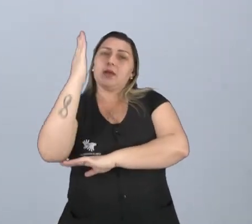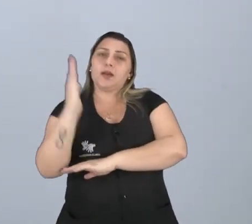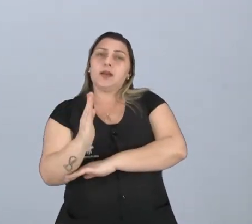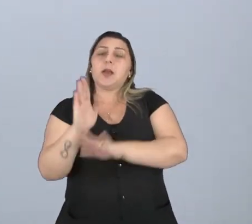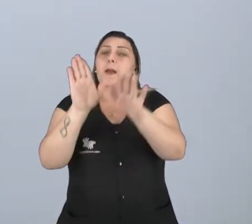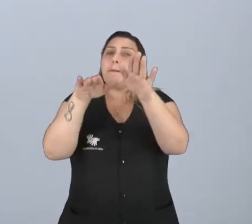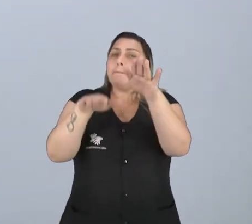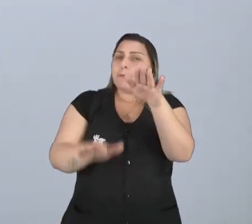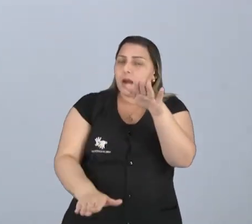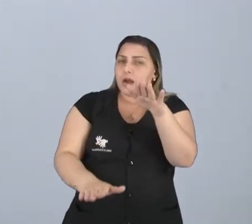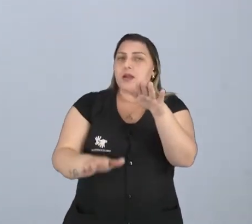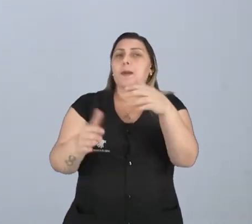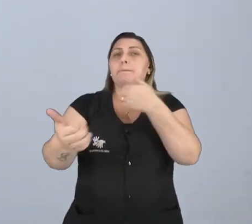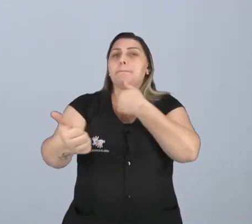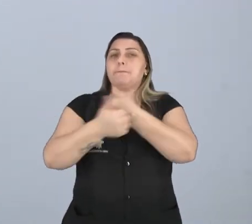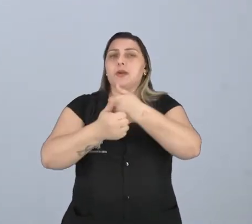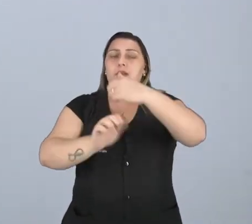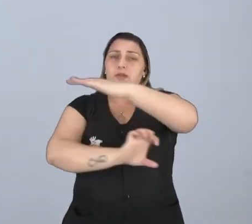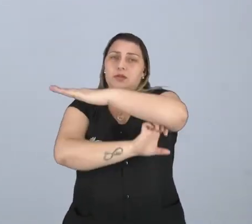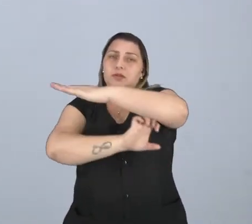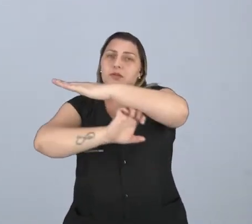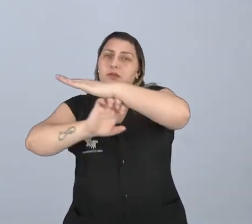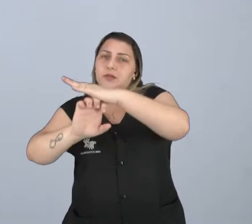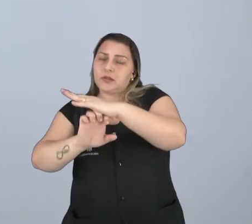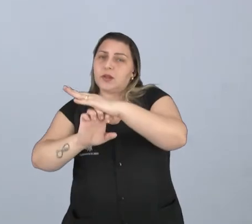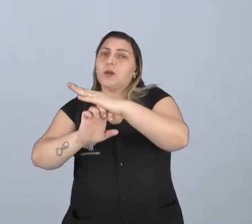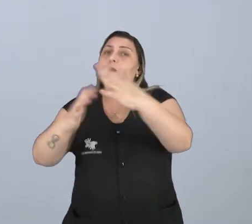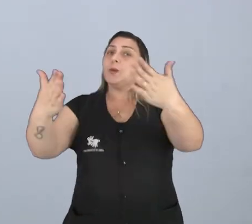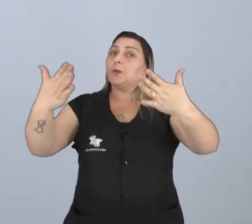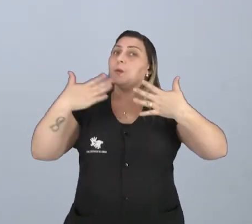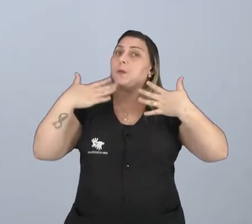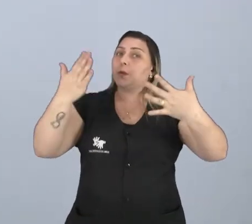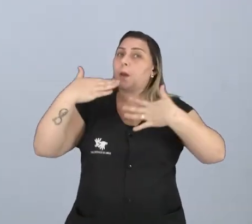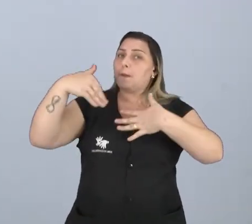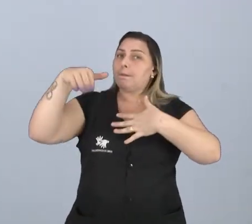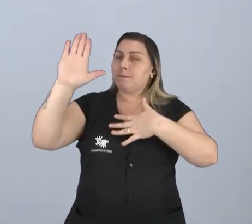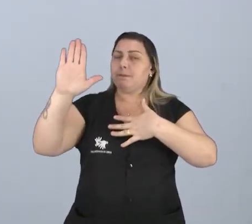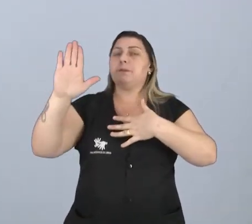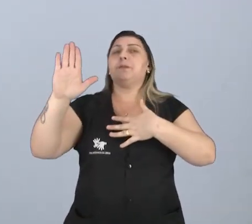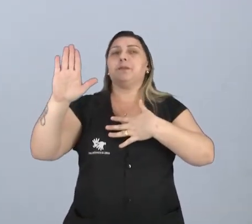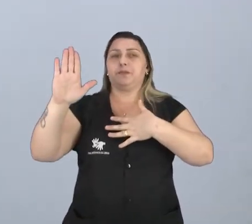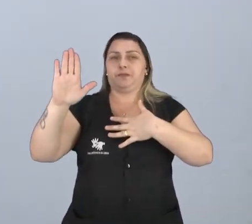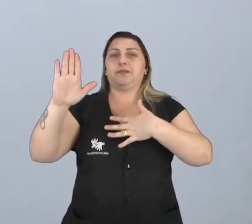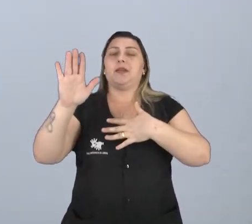baixa latitude, ele está ali próximo à linha do Equador, por isso que nós temos um clima tropical, um clima mais quente.